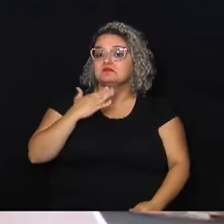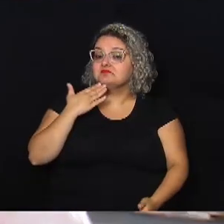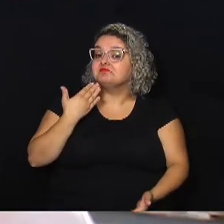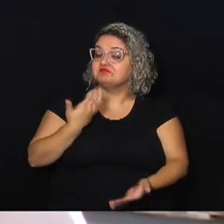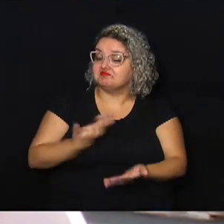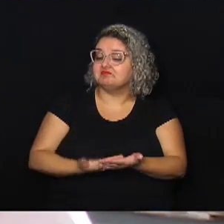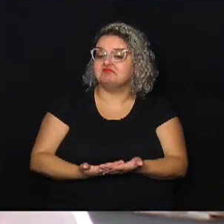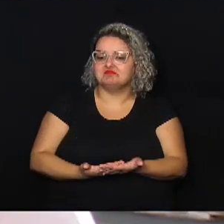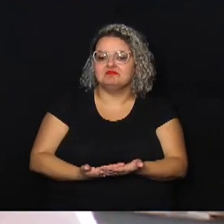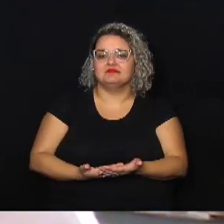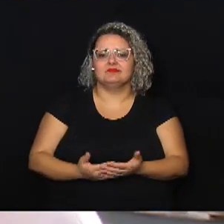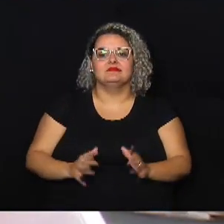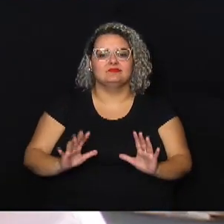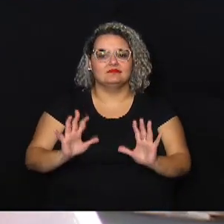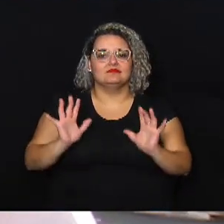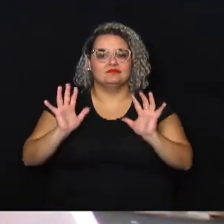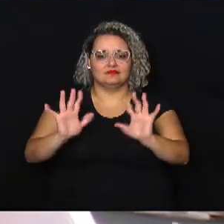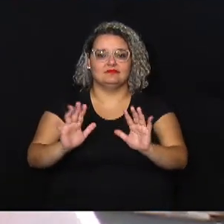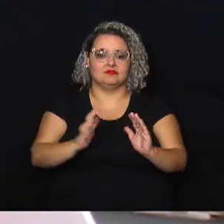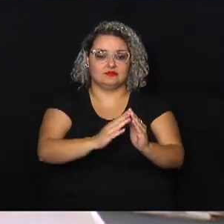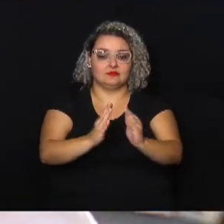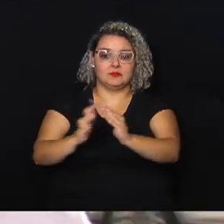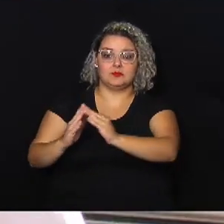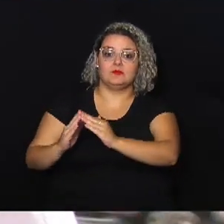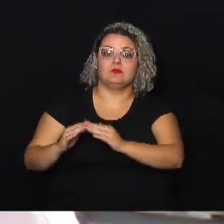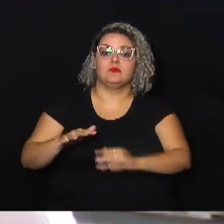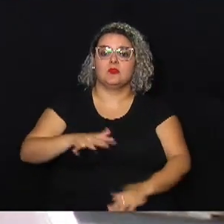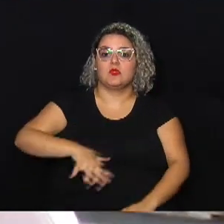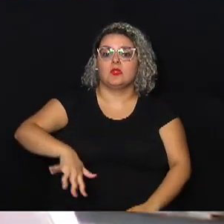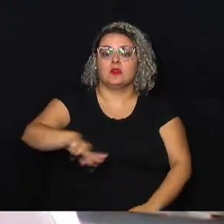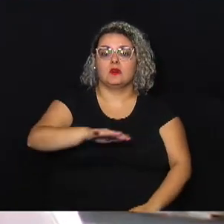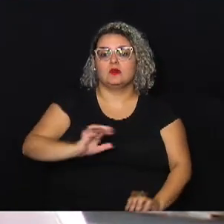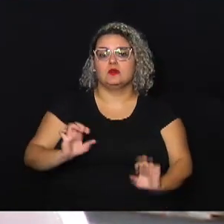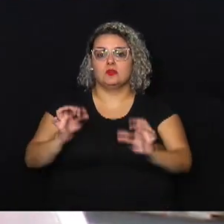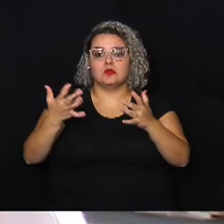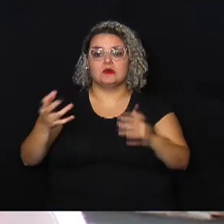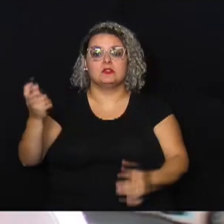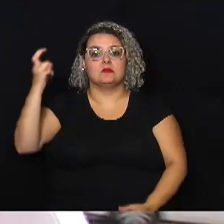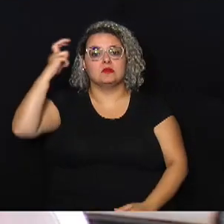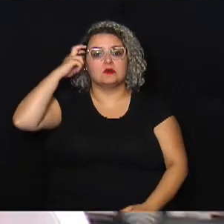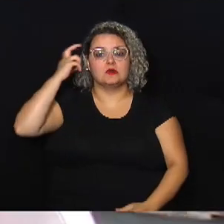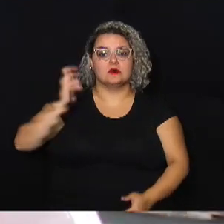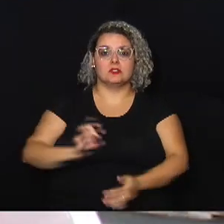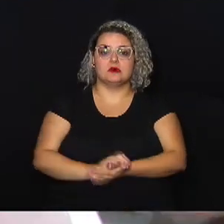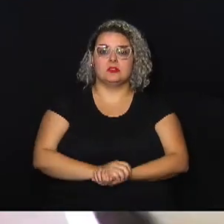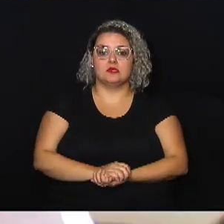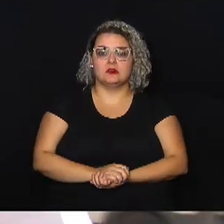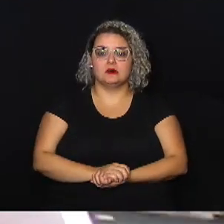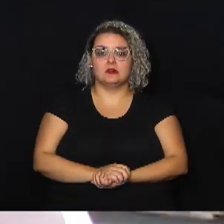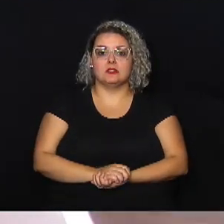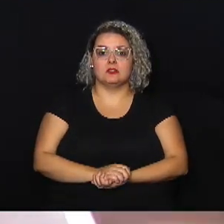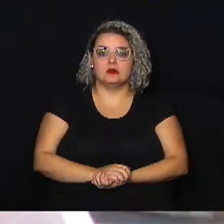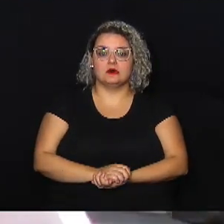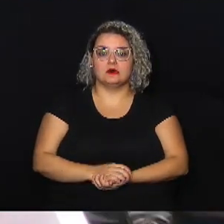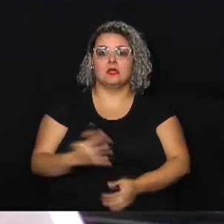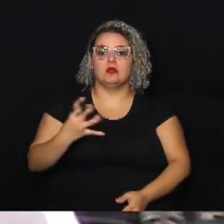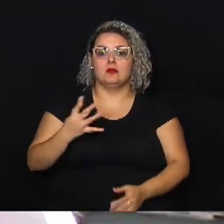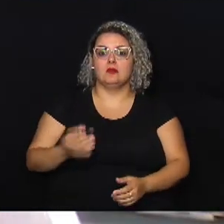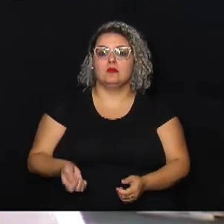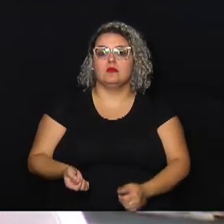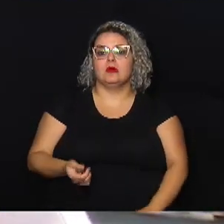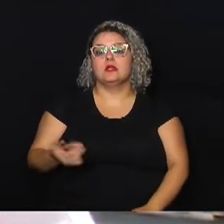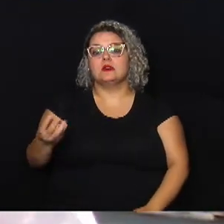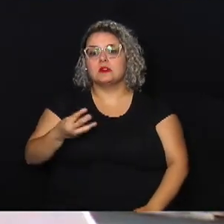nós enxergamos a necessidade da região desse evento cultural e essa foi a quarta edição, a terceira